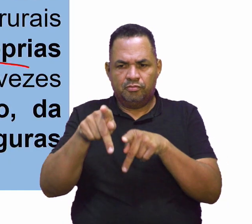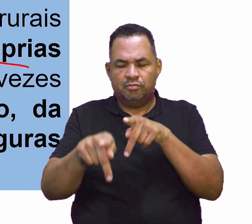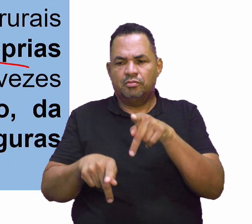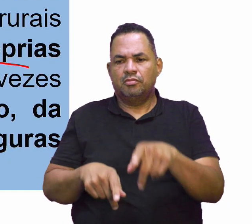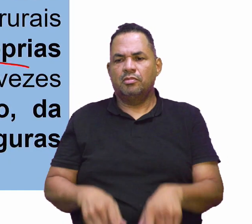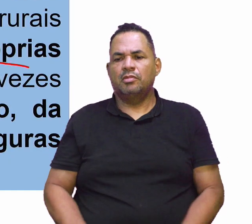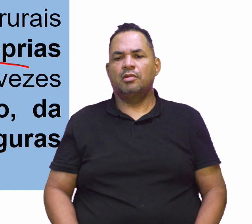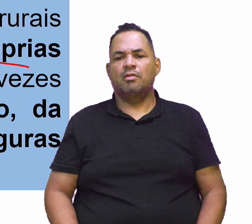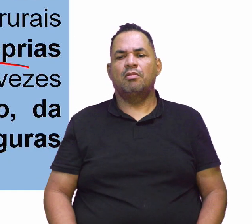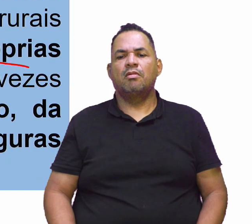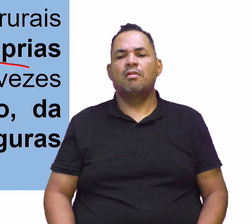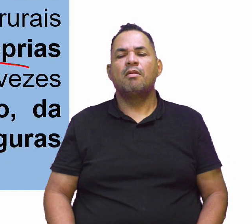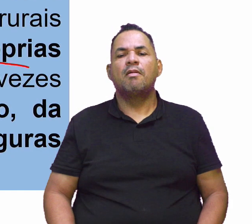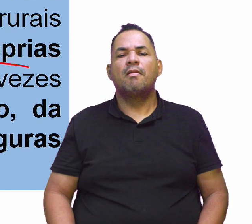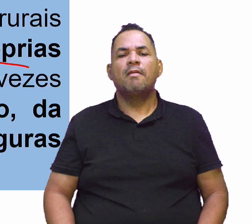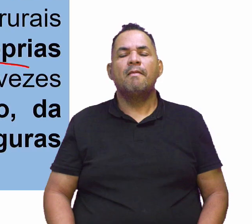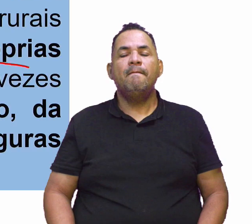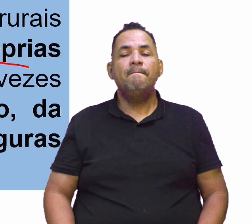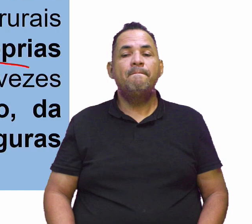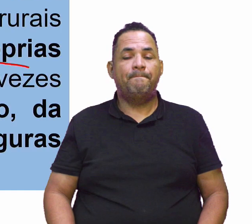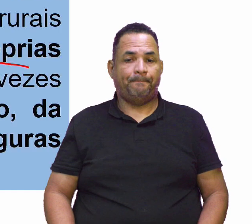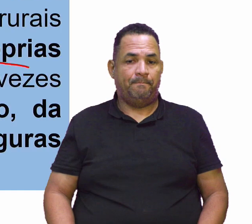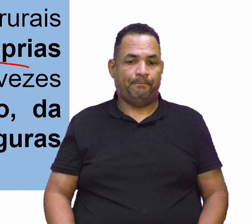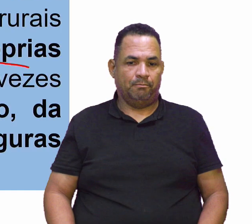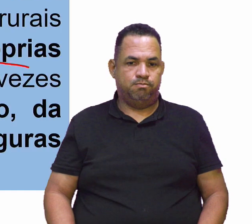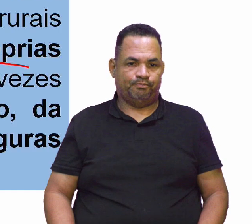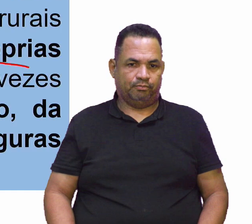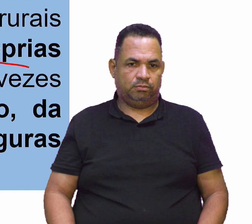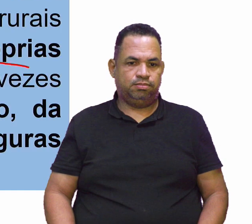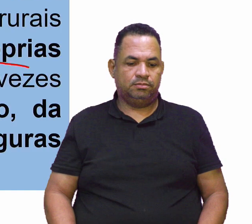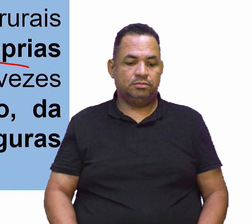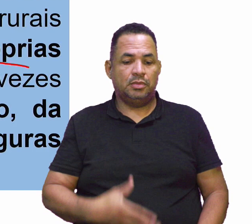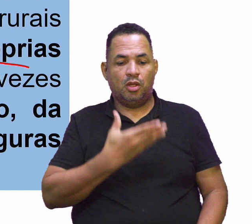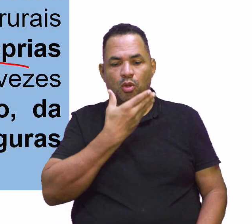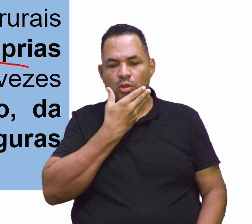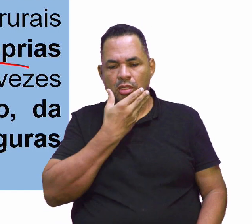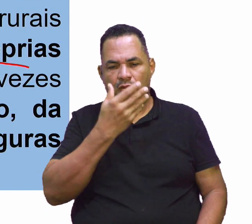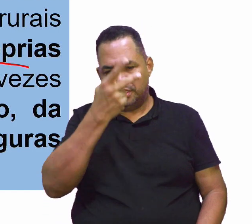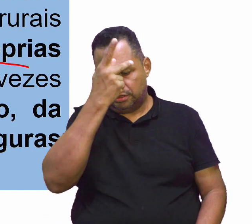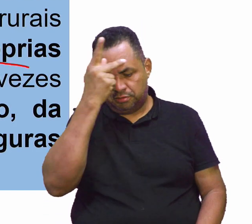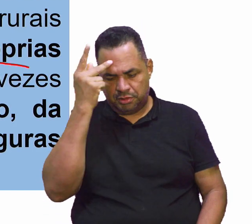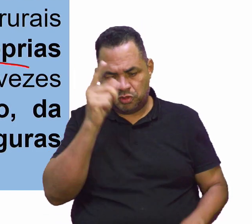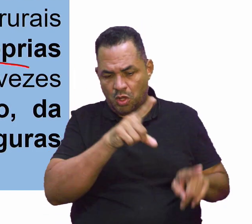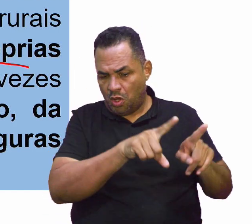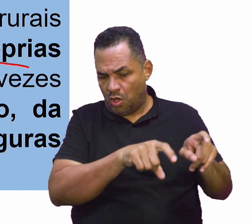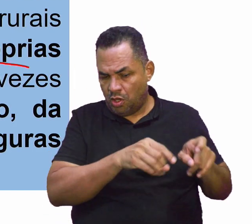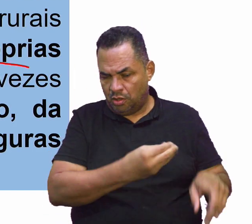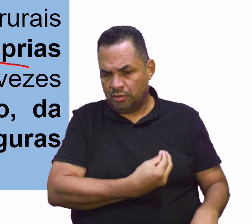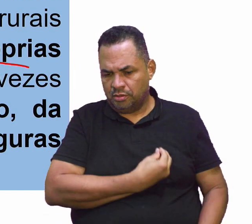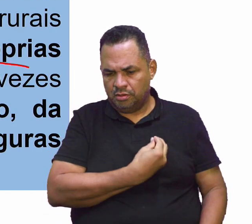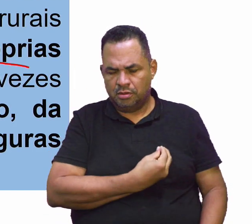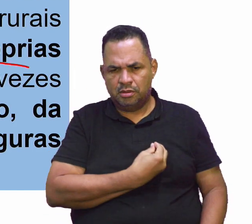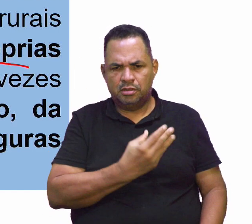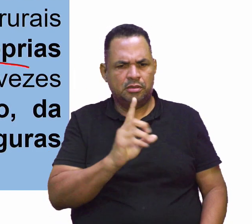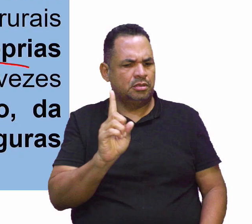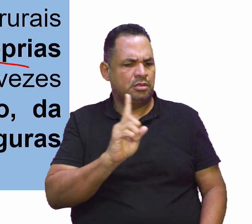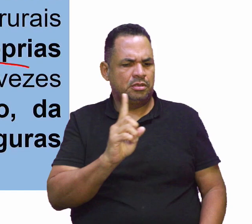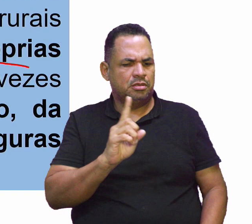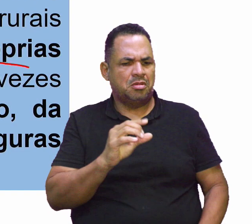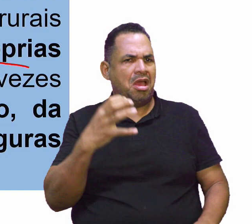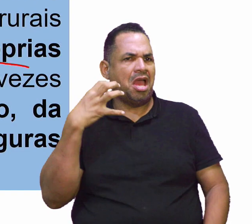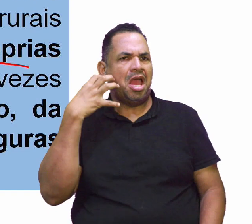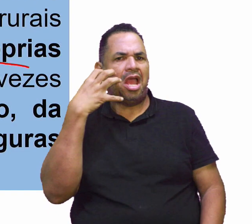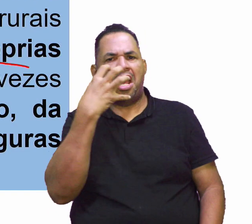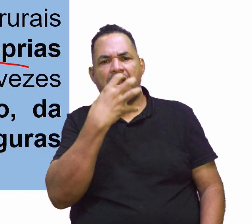populares. Lembrando que esses sertanejos que eu estou falando aqui, não é o Zezé de Camargo e Luciano, não é Vitor e Léo,